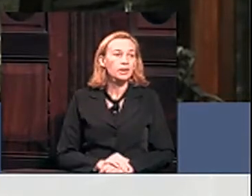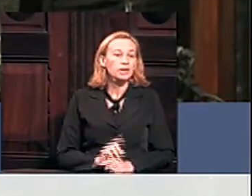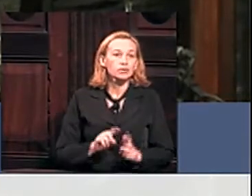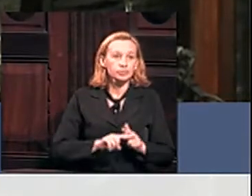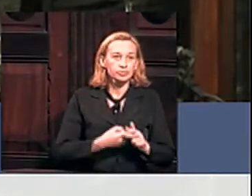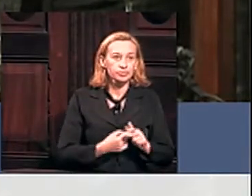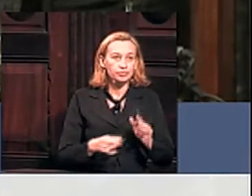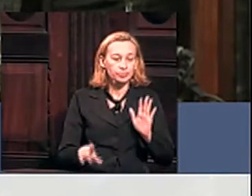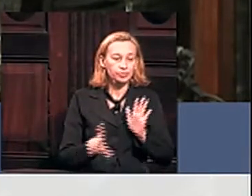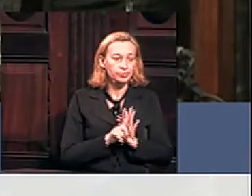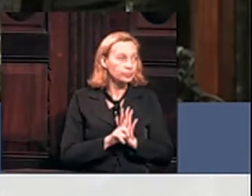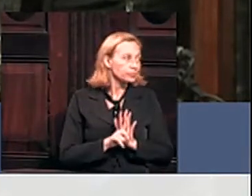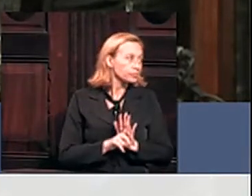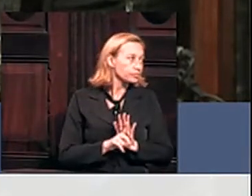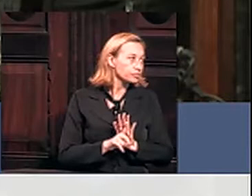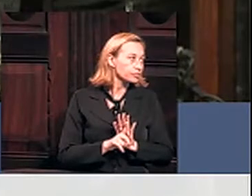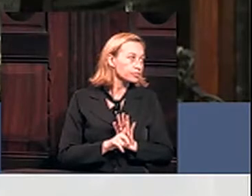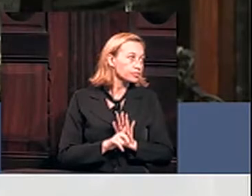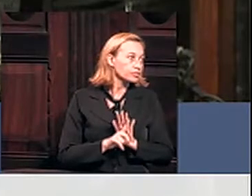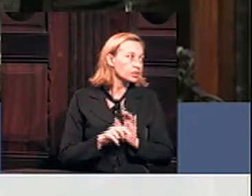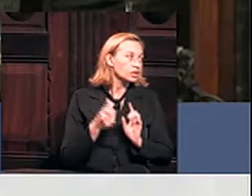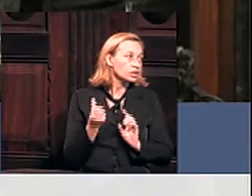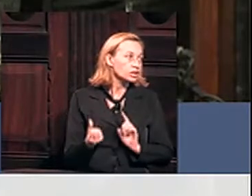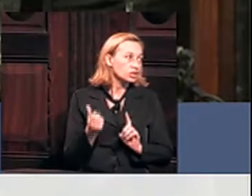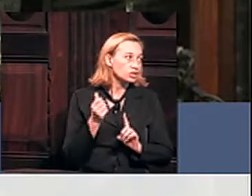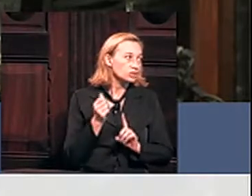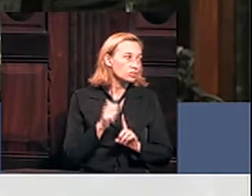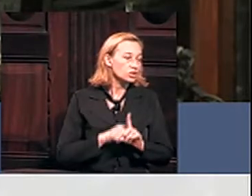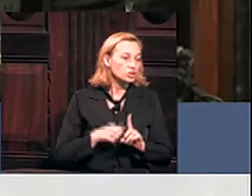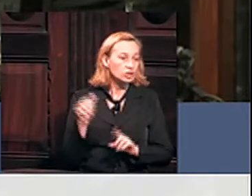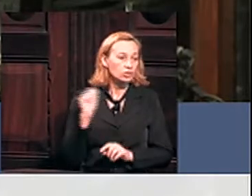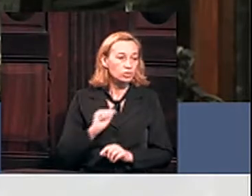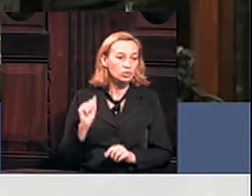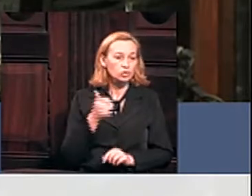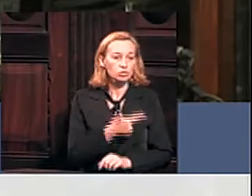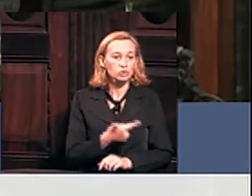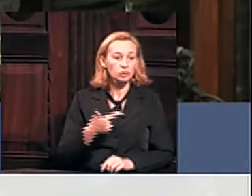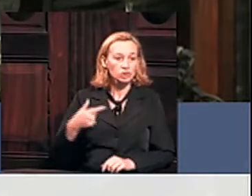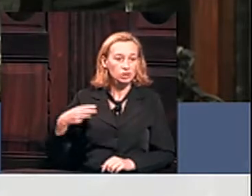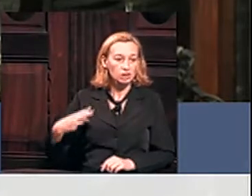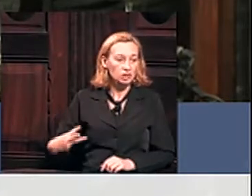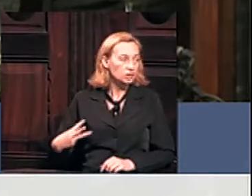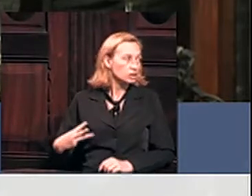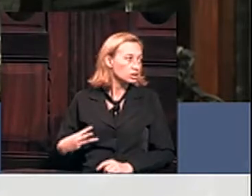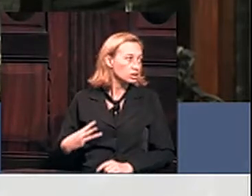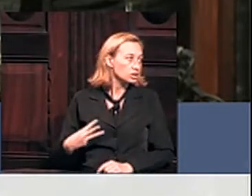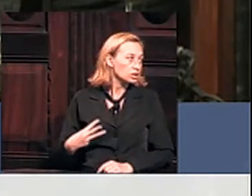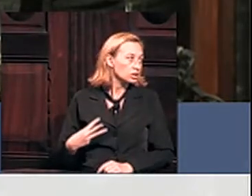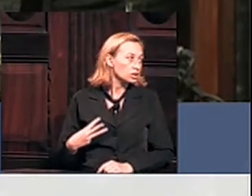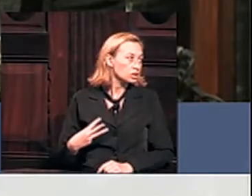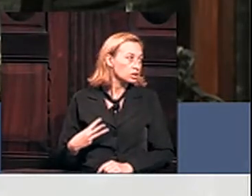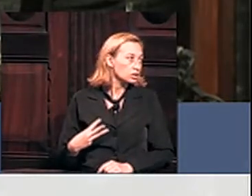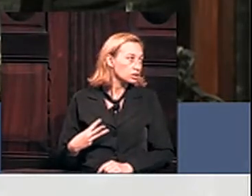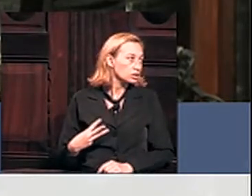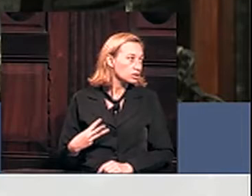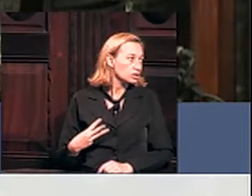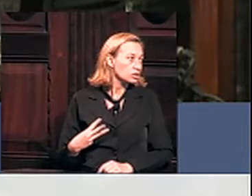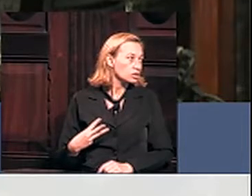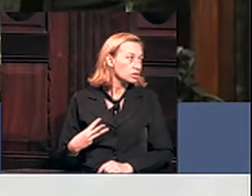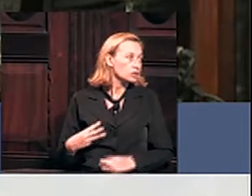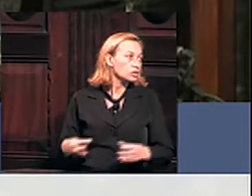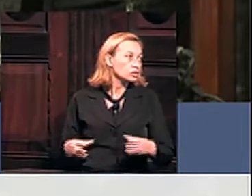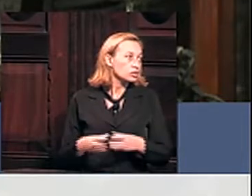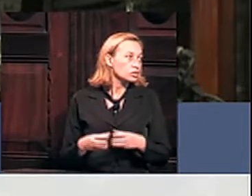Lei 6.499, de 6 de agosto de 2013, que concede anistia administrativa aos militares estaduais. Pendente de parecer das comissões de